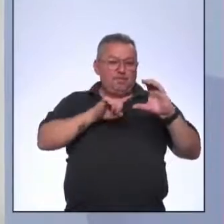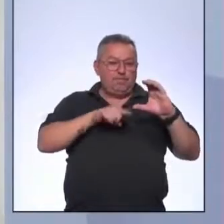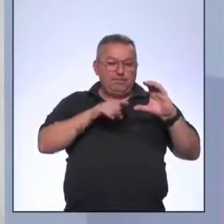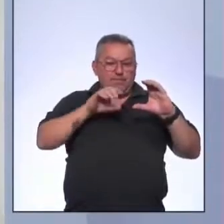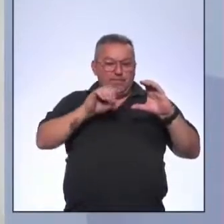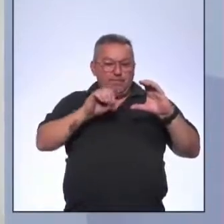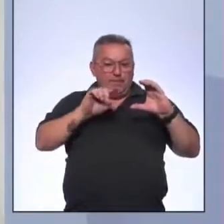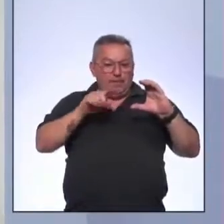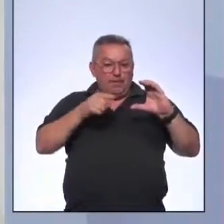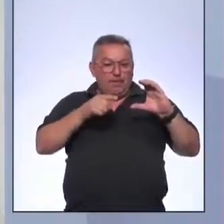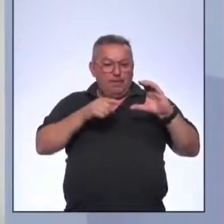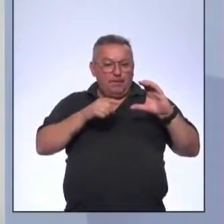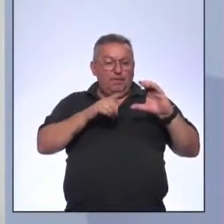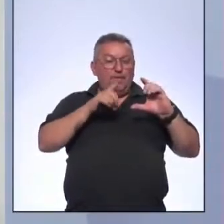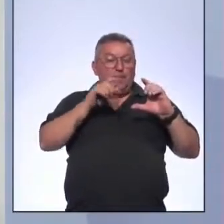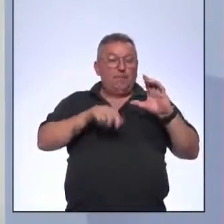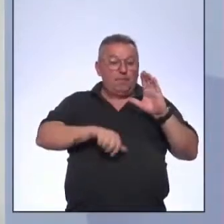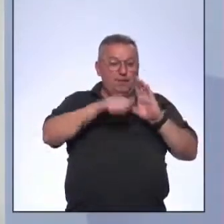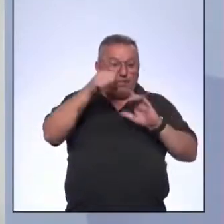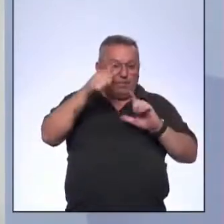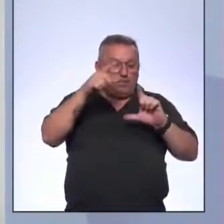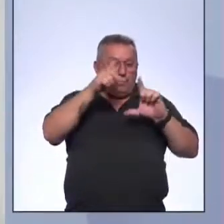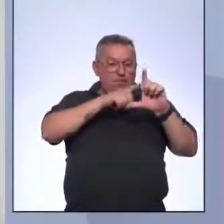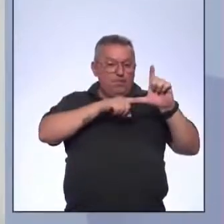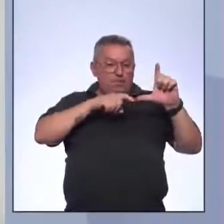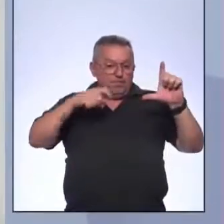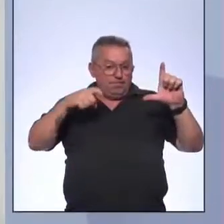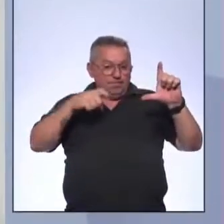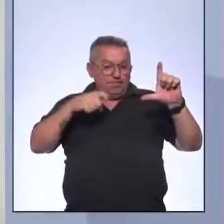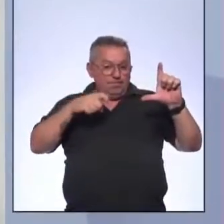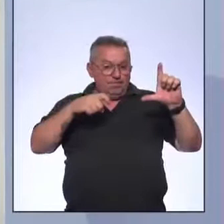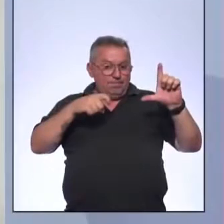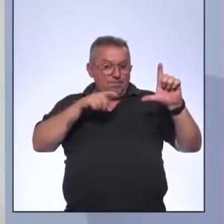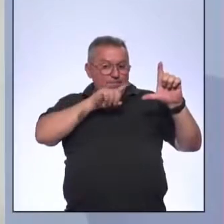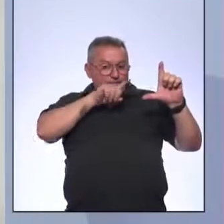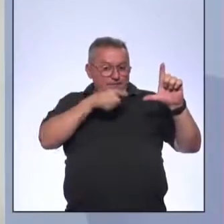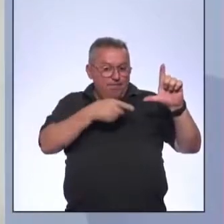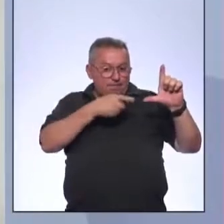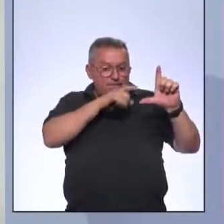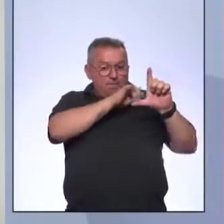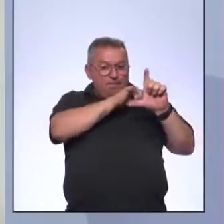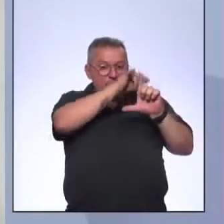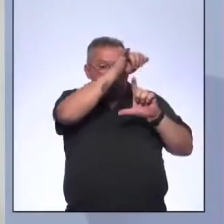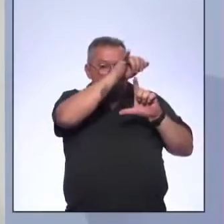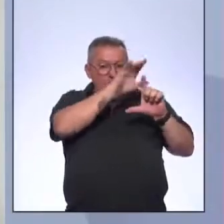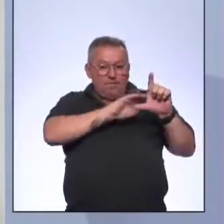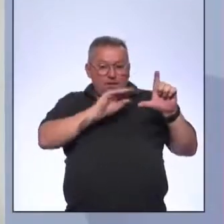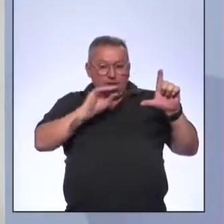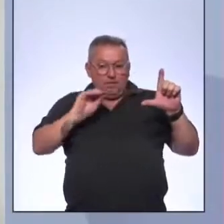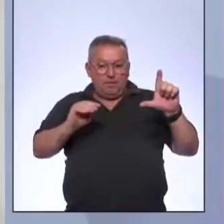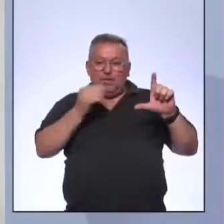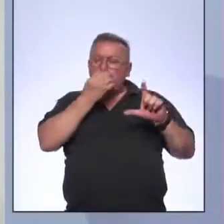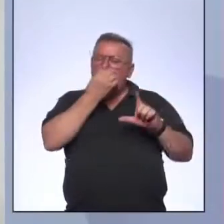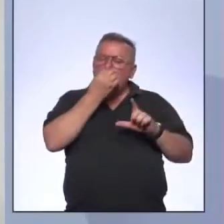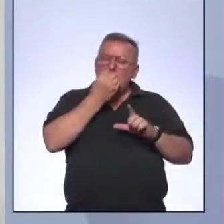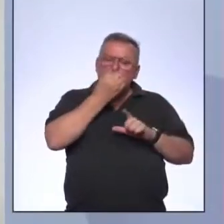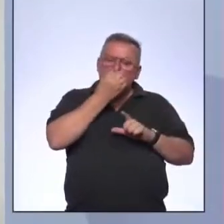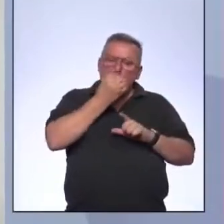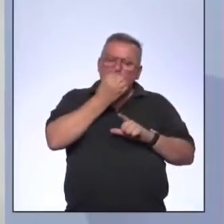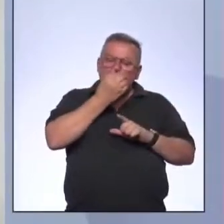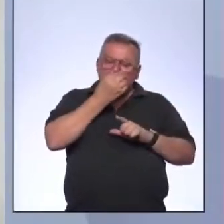ideia primeiro o valor correspondente ao eixo X e depois o valor correspondente ao eixo Y